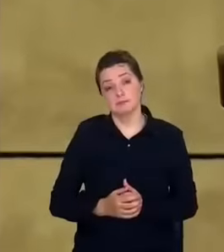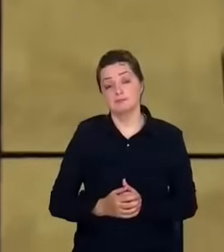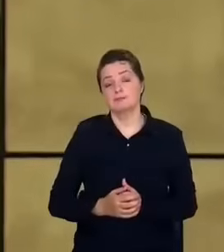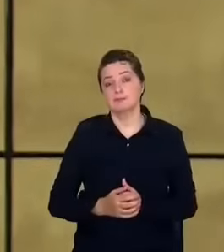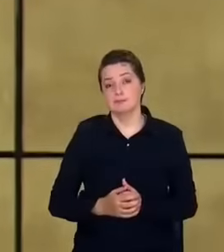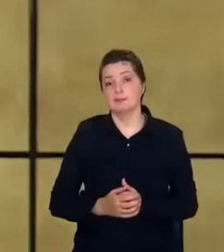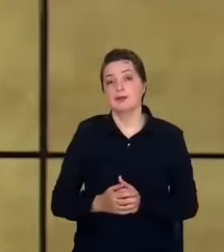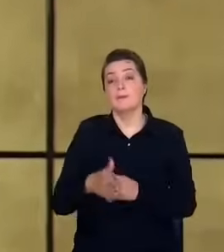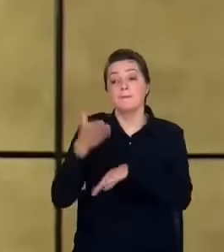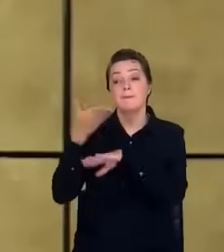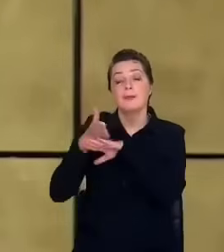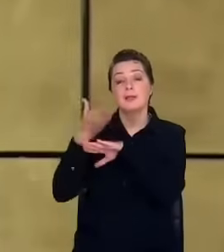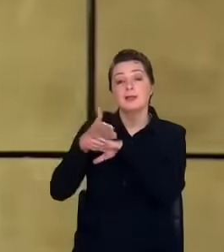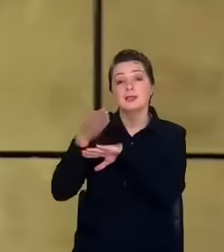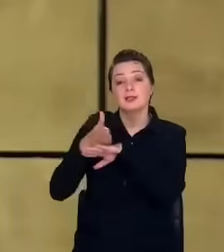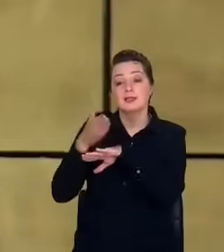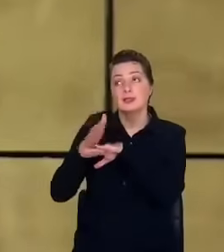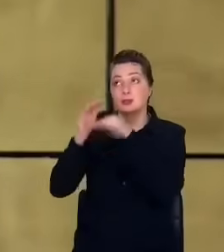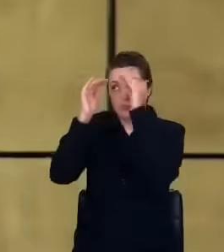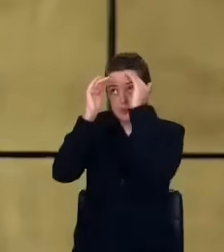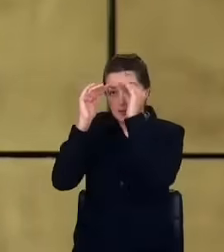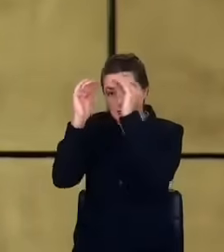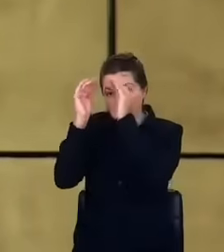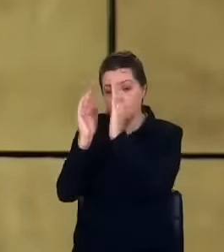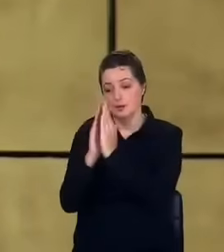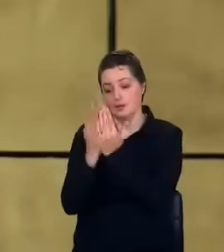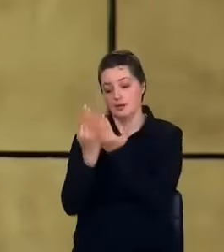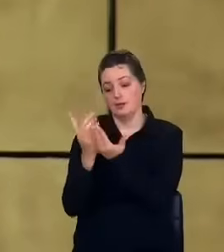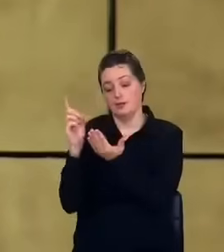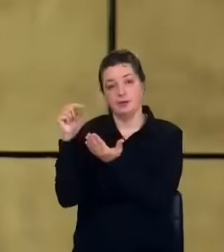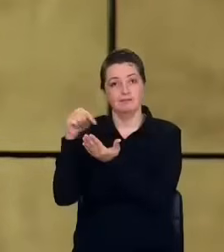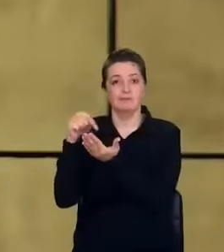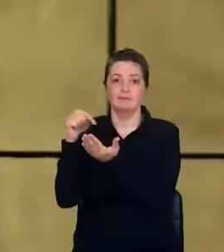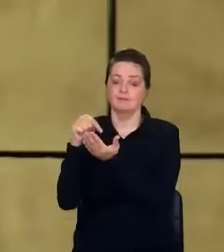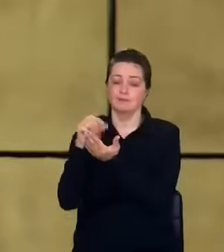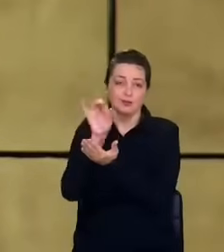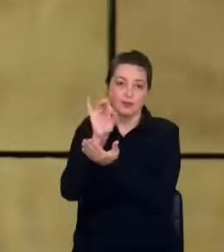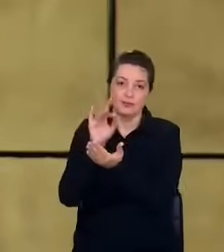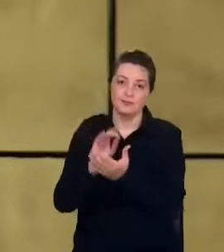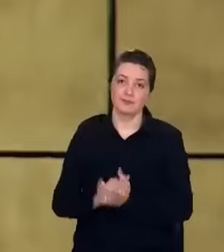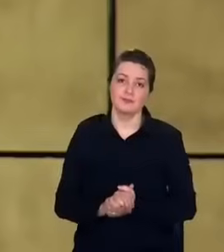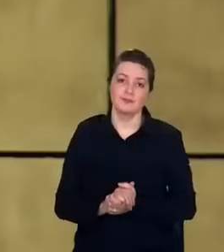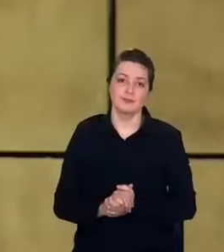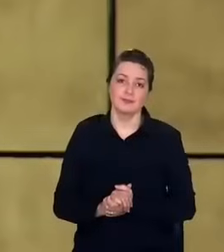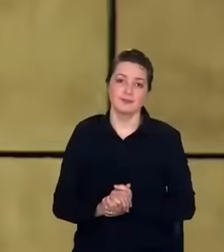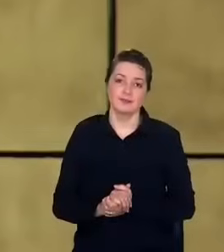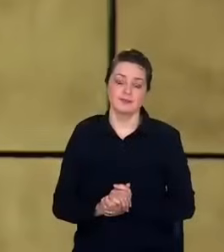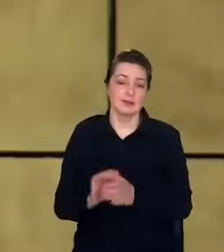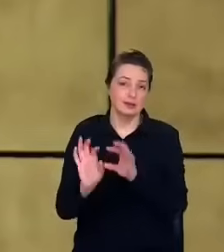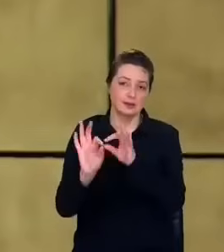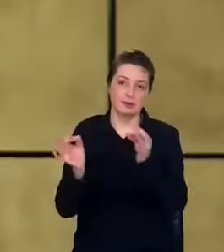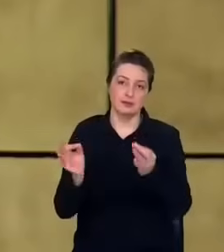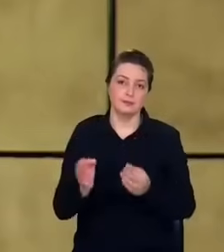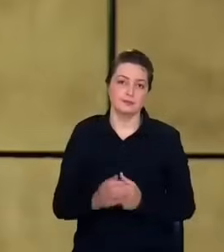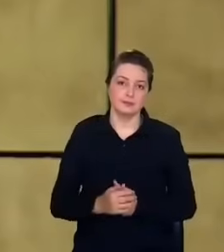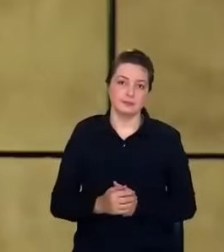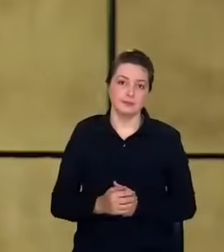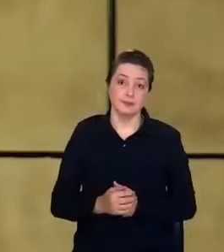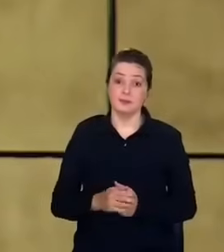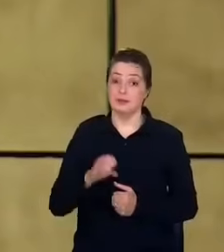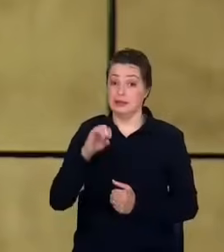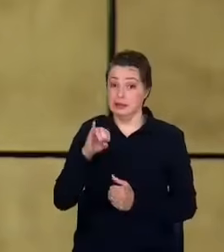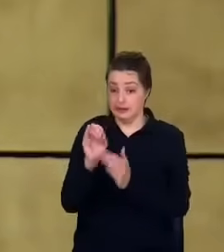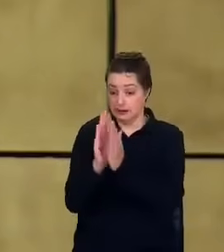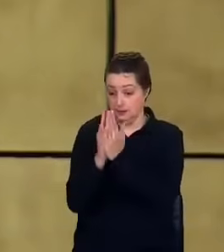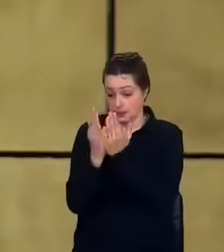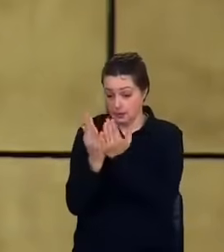Andando de acordo com a palavra dele. Só isso. Só isso. Se eu obedeço